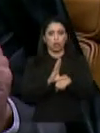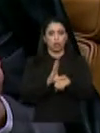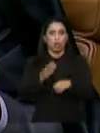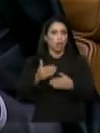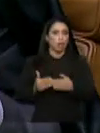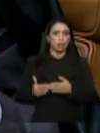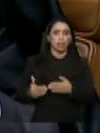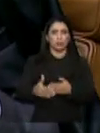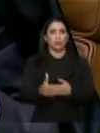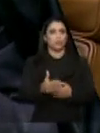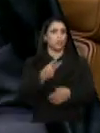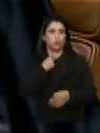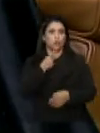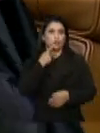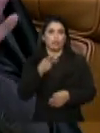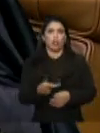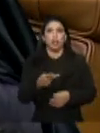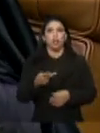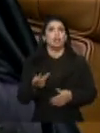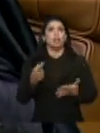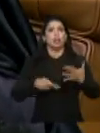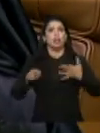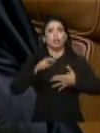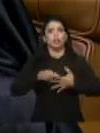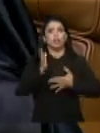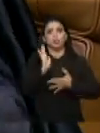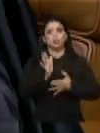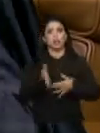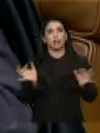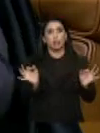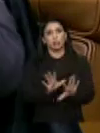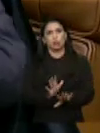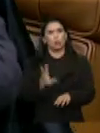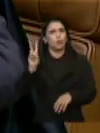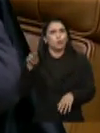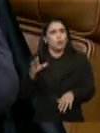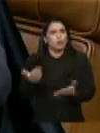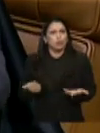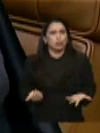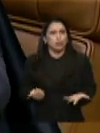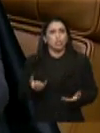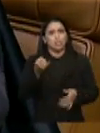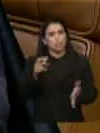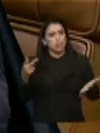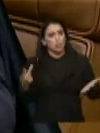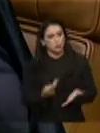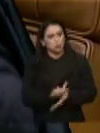trato sucessivo. É isso, exatamente. Nunca mais vai acontecer isso. E, se acontecer, nós vamos aplicar isso